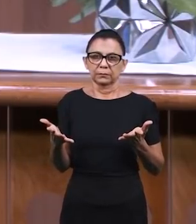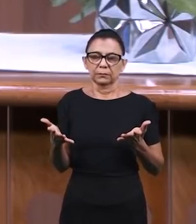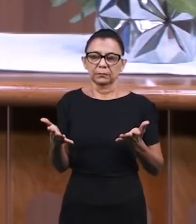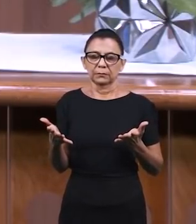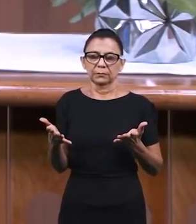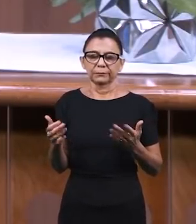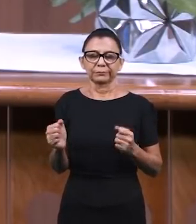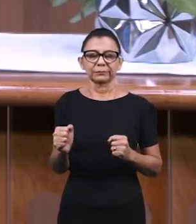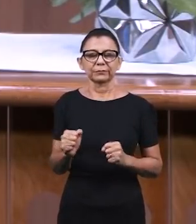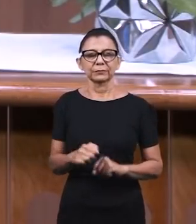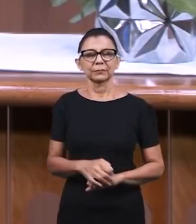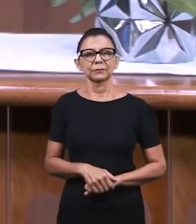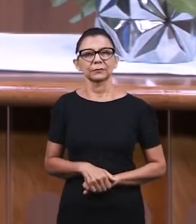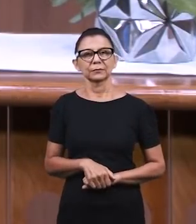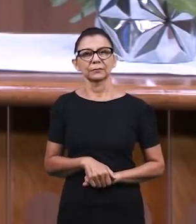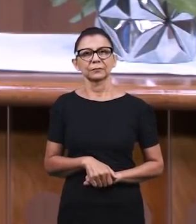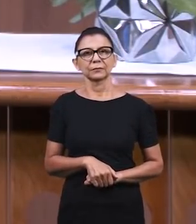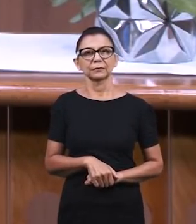pressente, enfim.